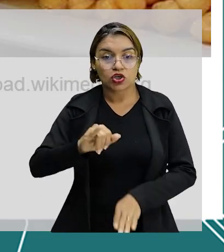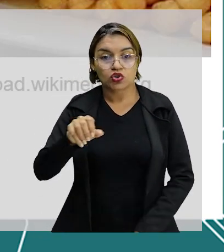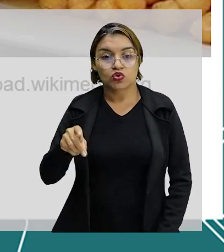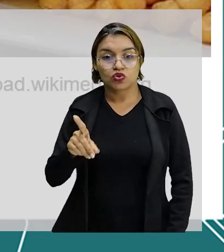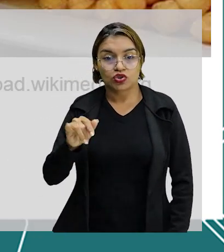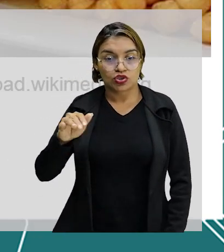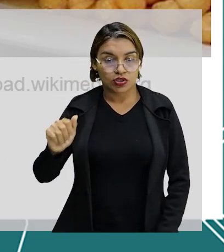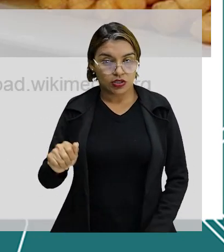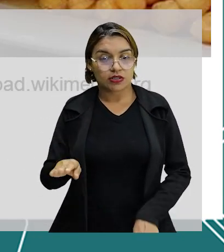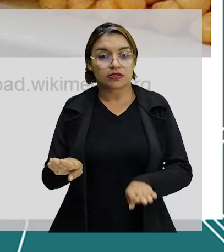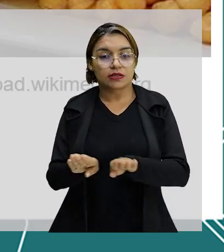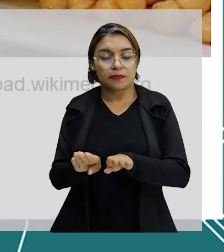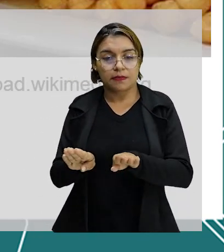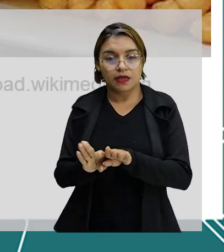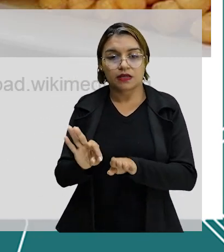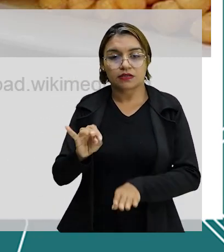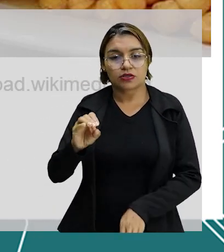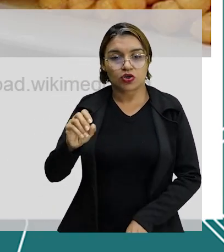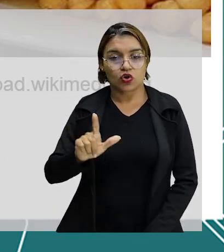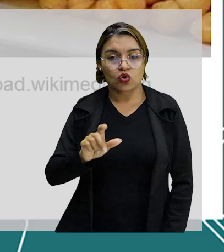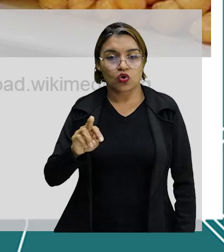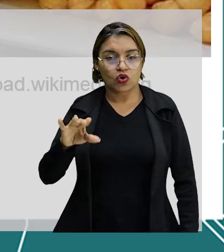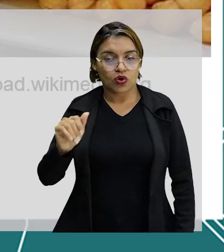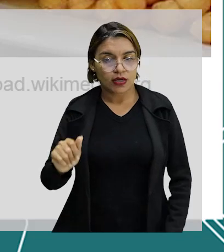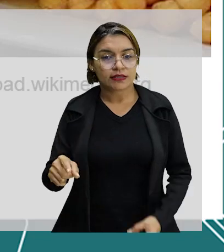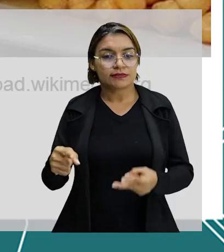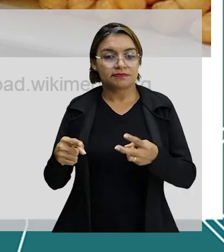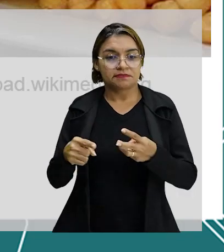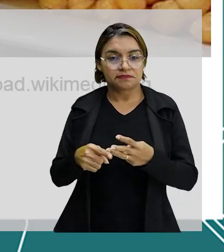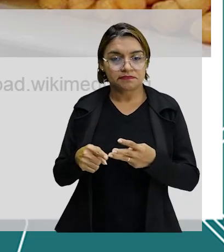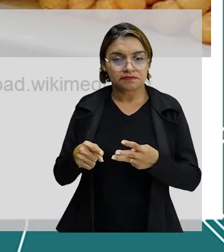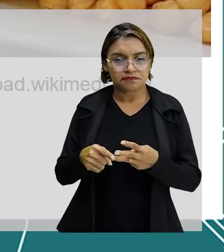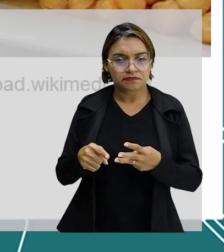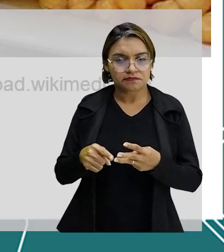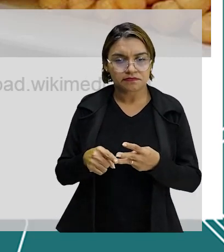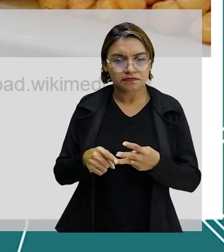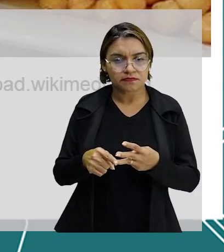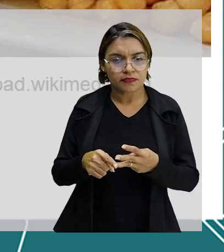lo tio Lucas, a leite merengada, o